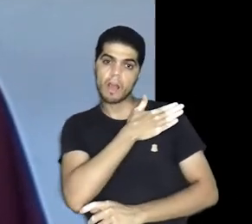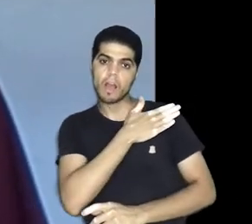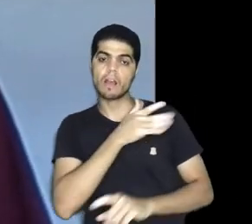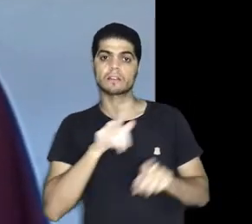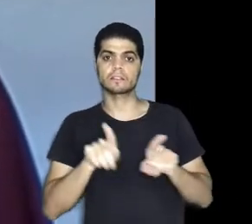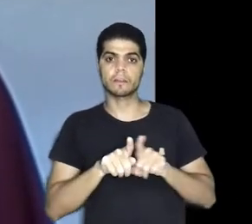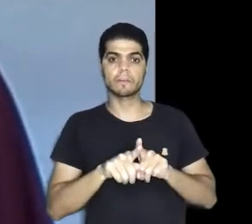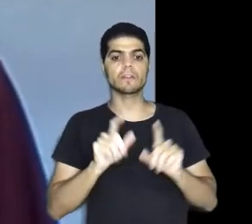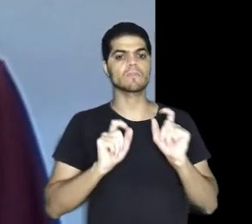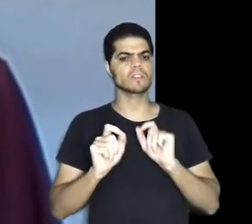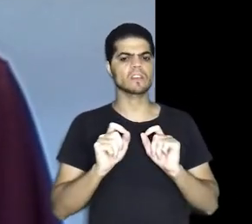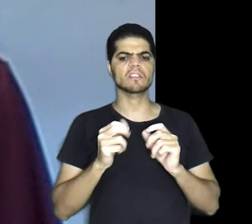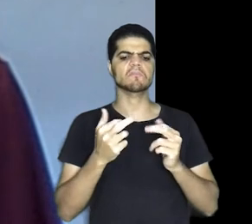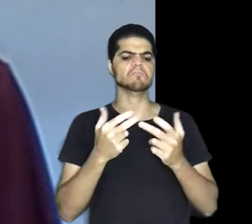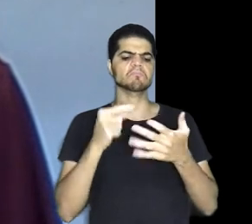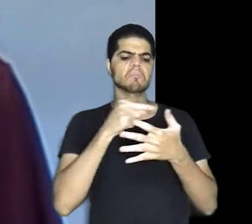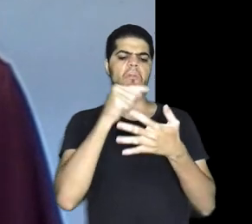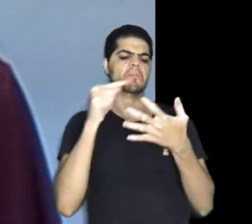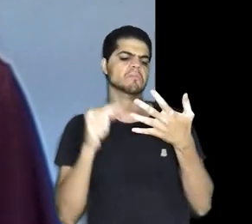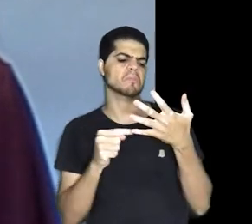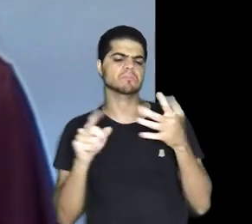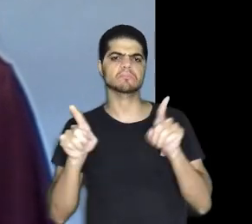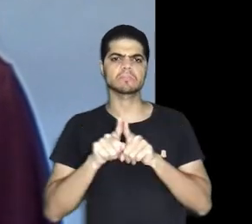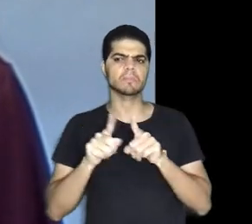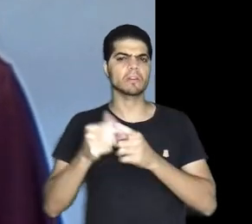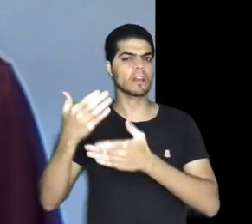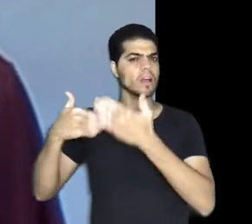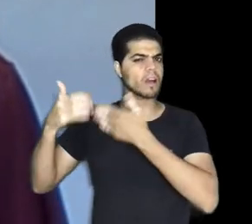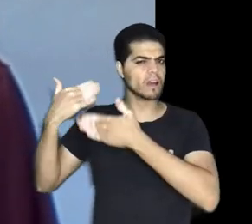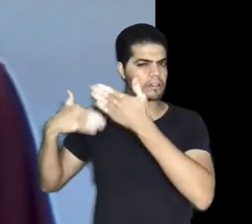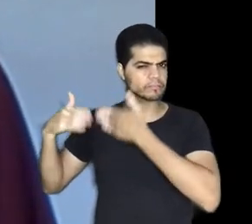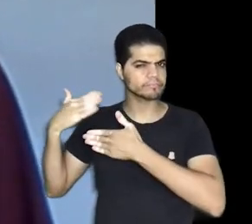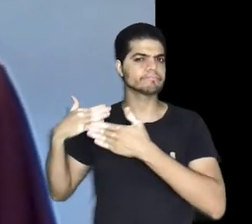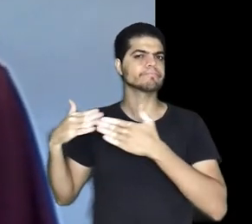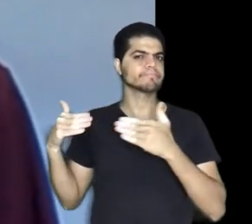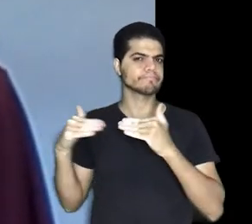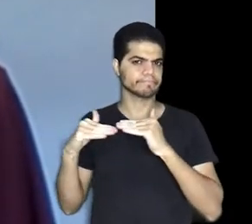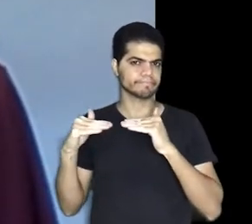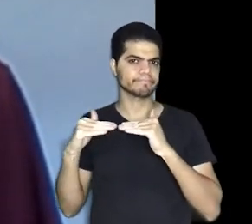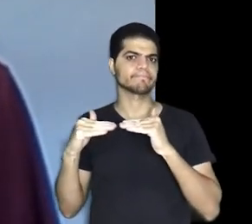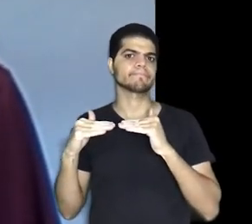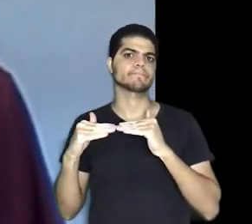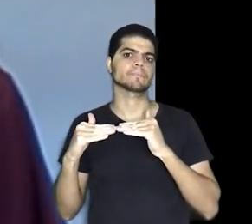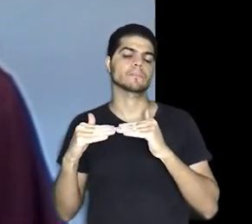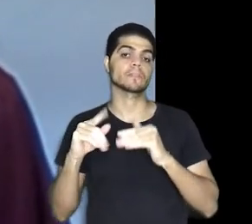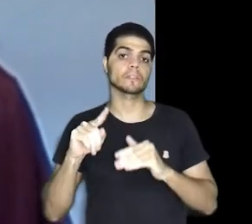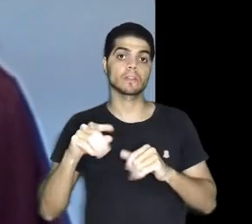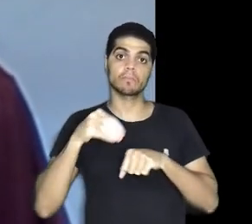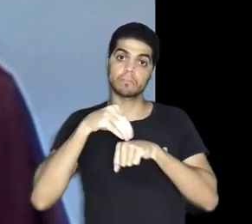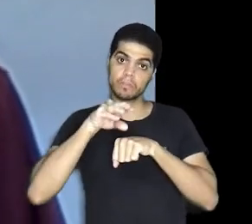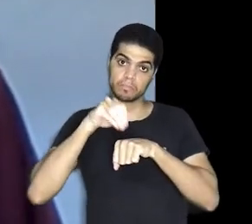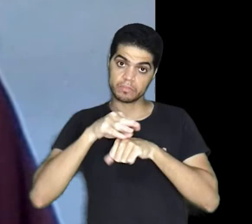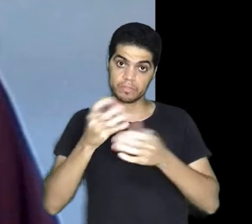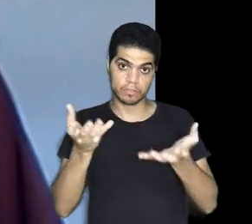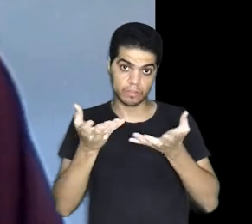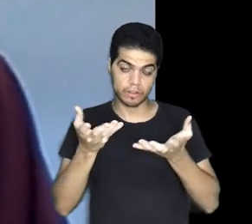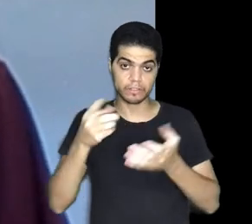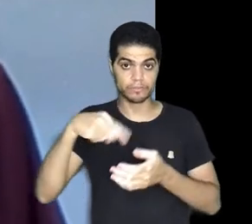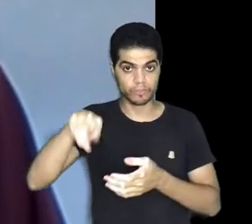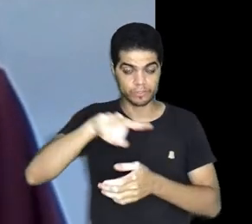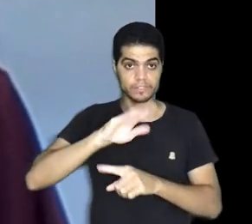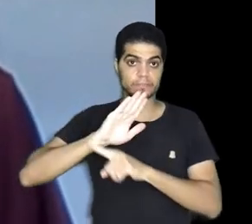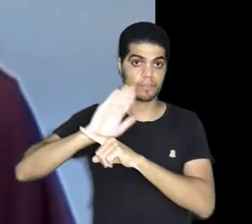em contraposição a outras versões da história do mesmo período. Bem, são essas as sugestões que eu gostaria de deixar